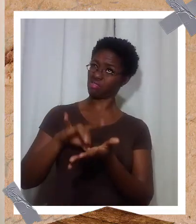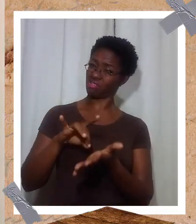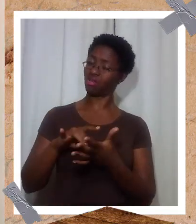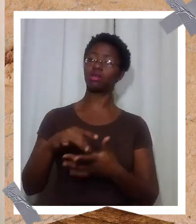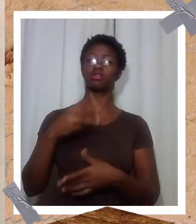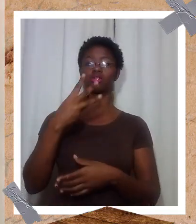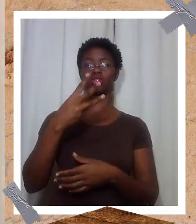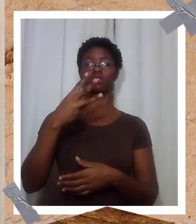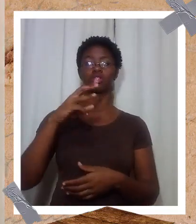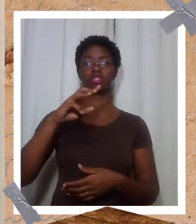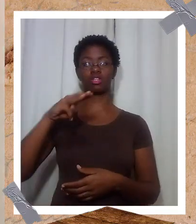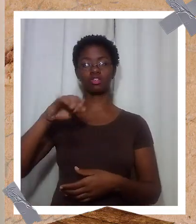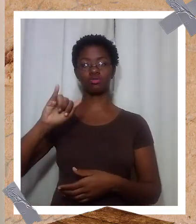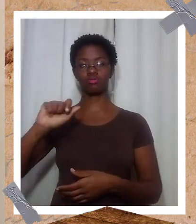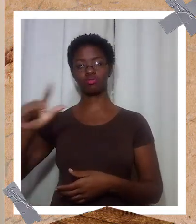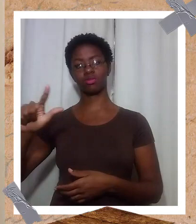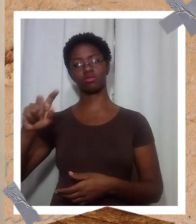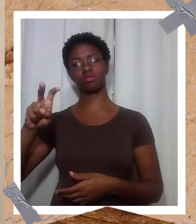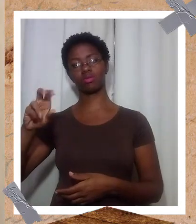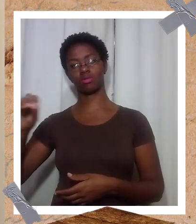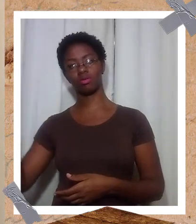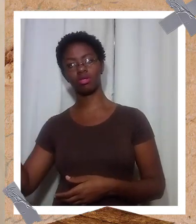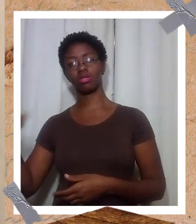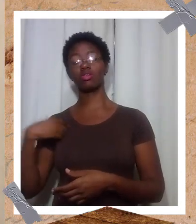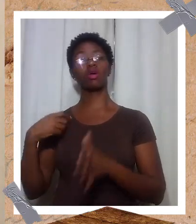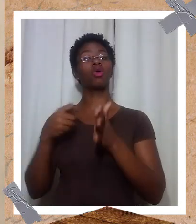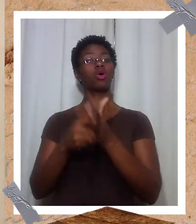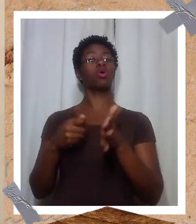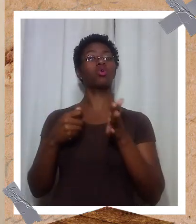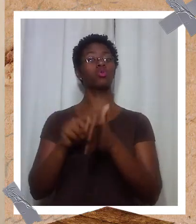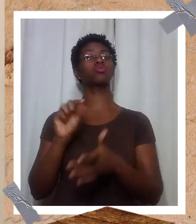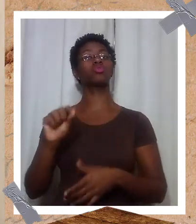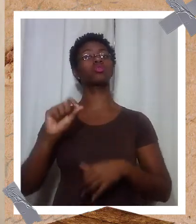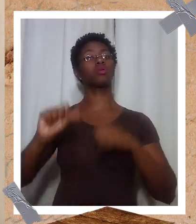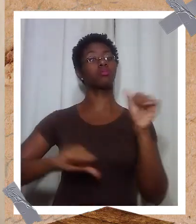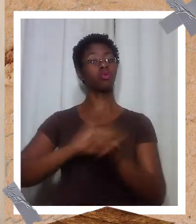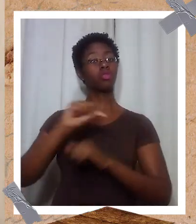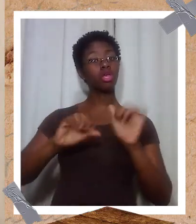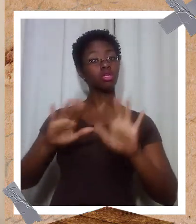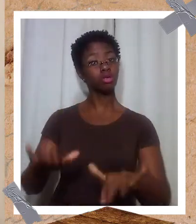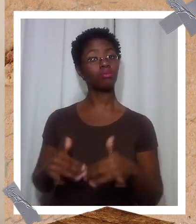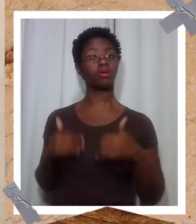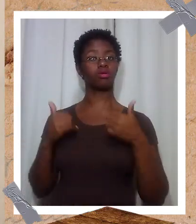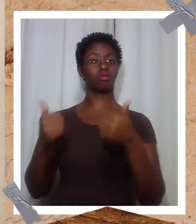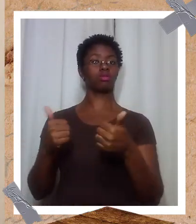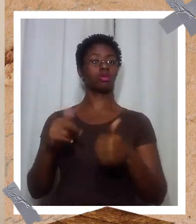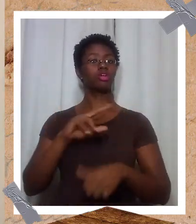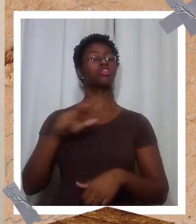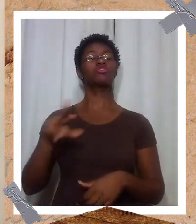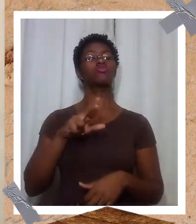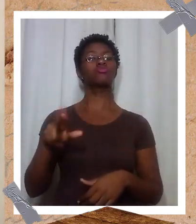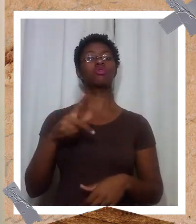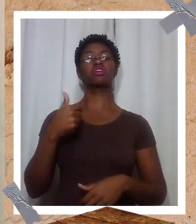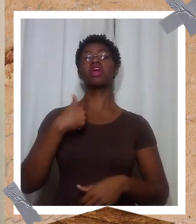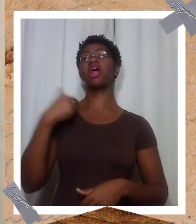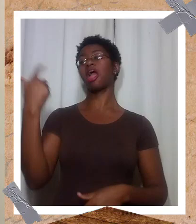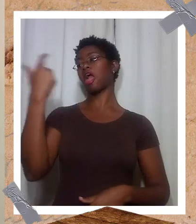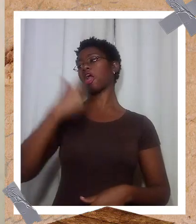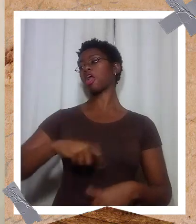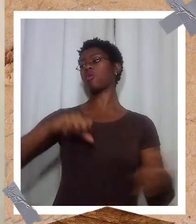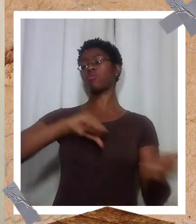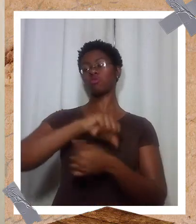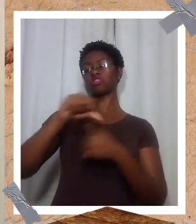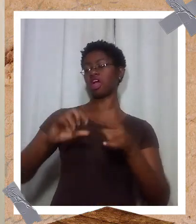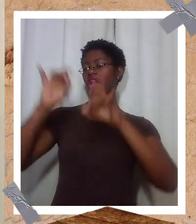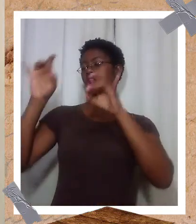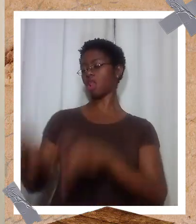voltada para isso. Então, a minha luta sempre foi a luta da mudança, da melhoria. E nunca foi aquela coisa de que eu tenho que mudar